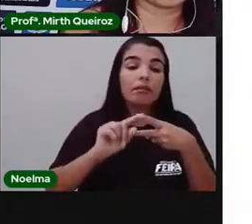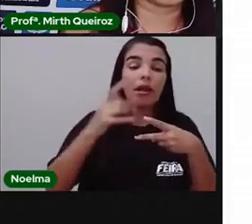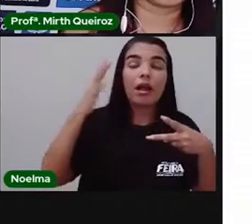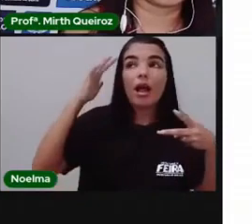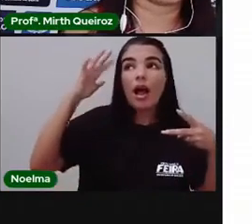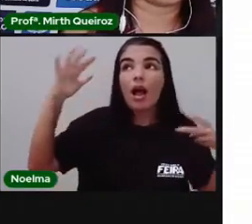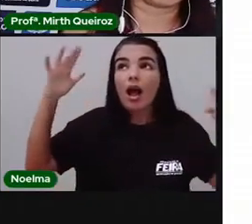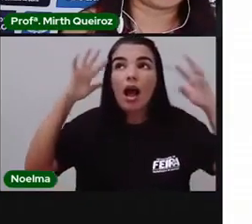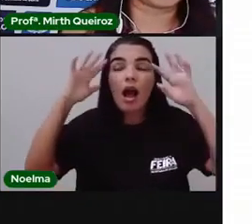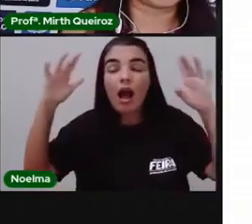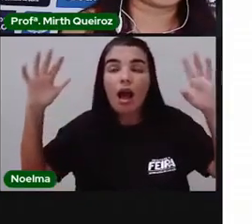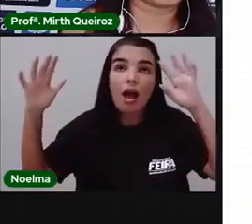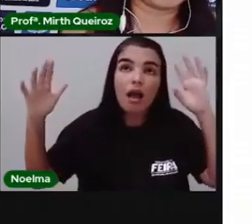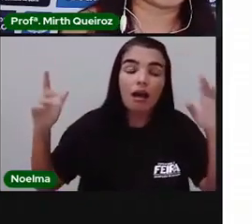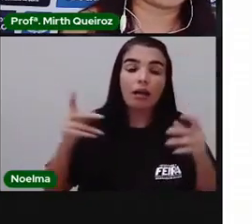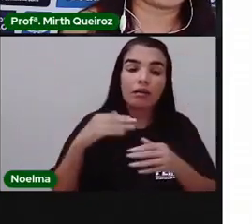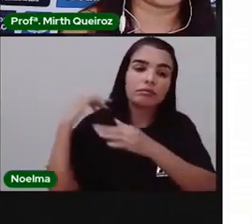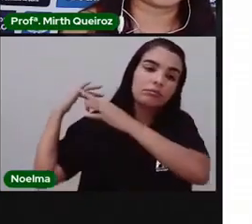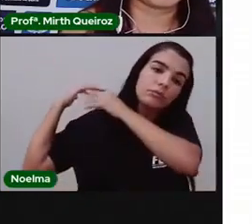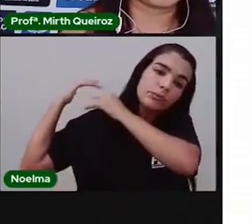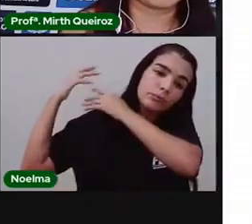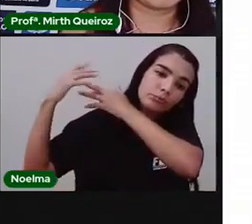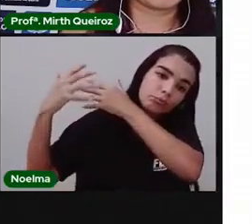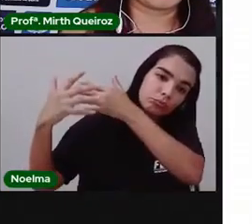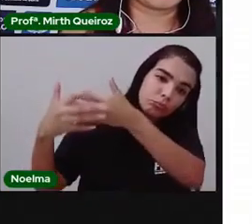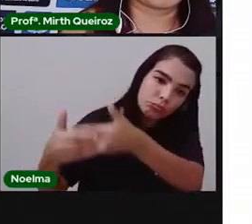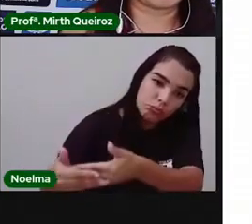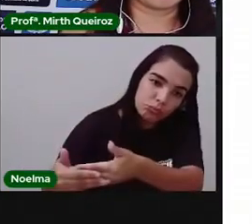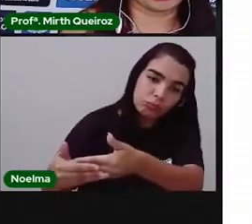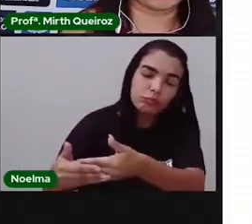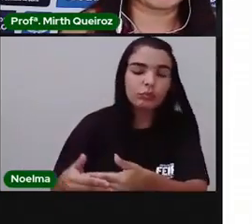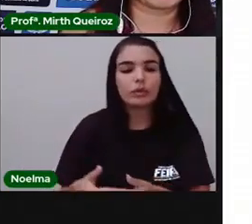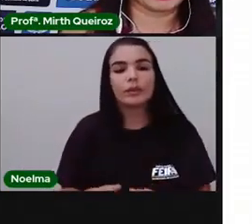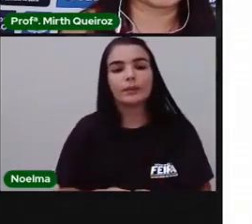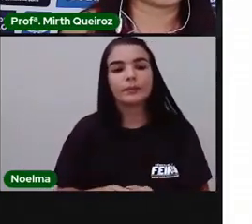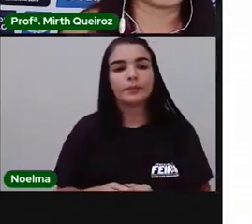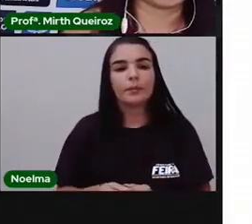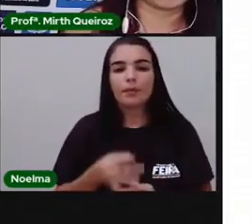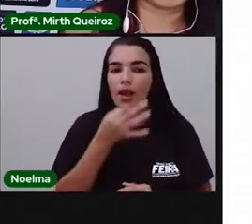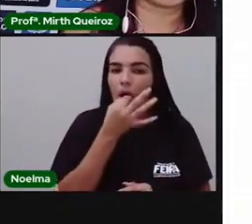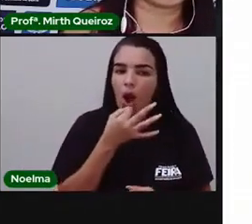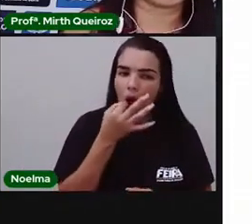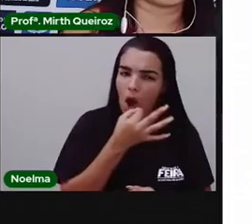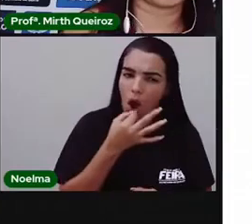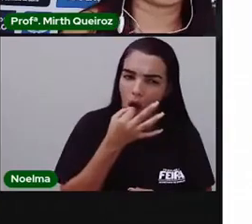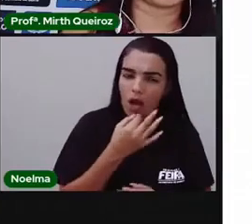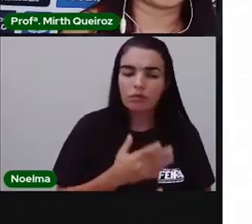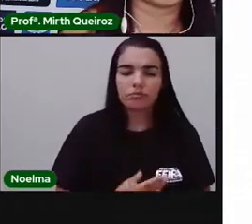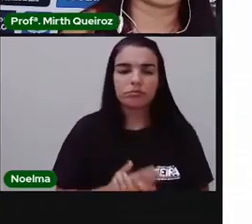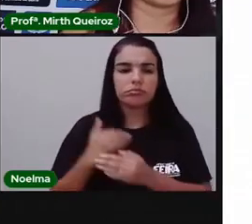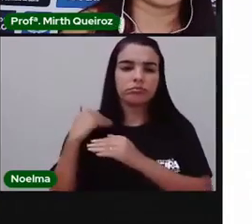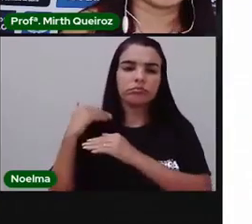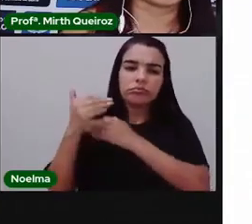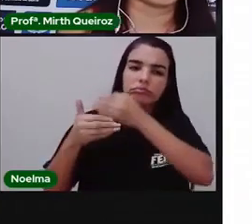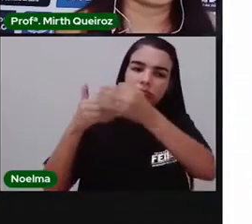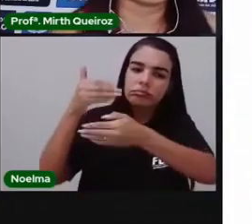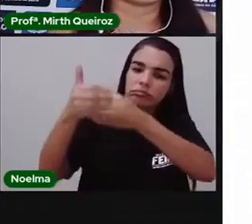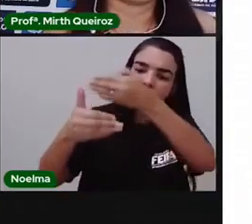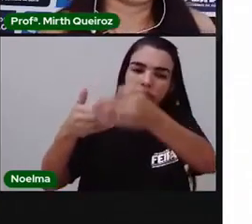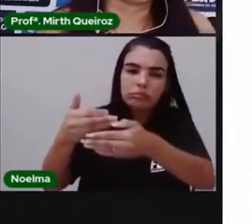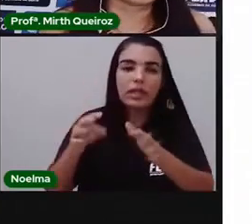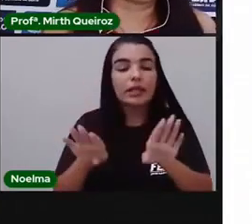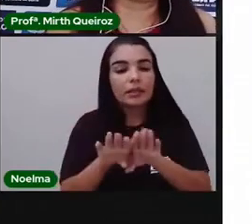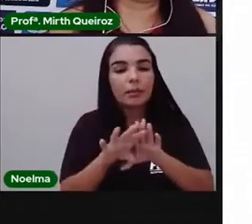fantasiosos, né? Foram passados através da oralidade. Uma pessoa falando pra outra pessoa. E o texto